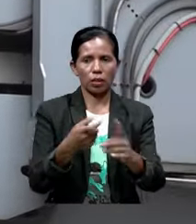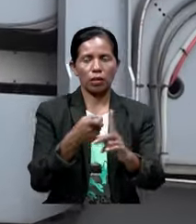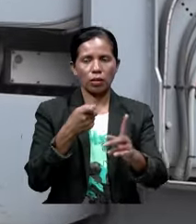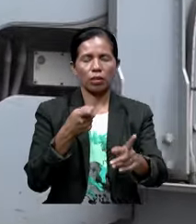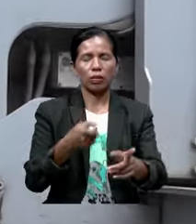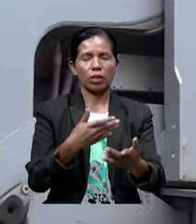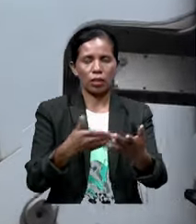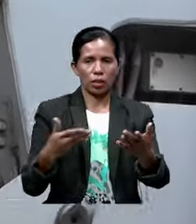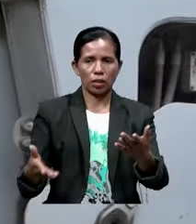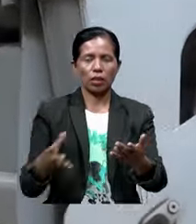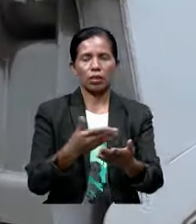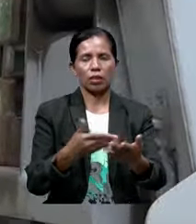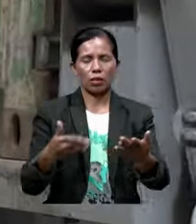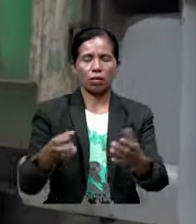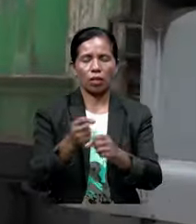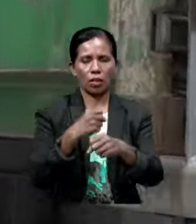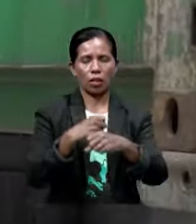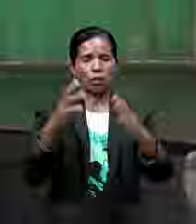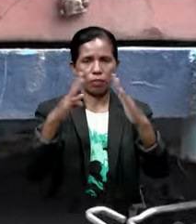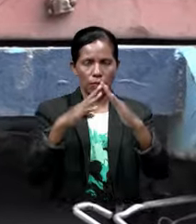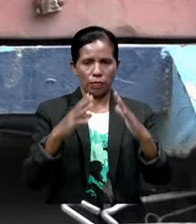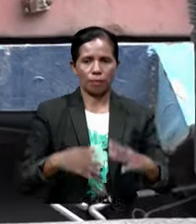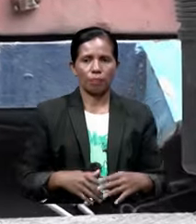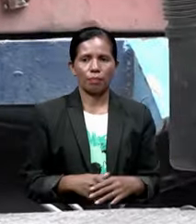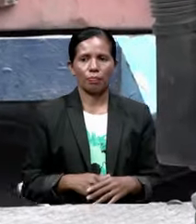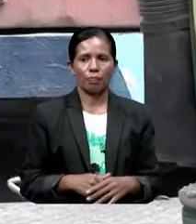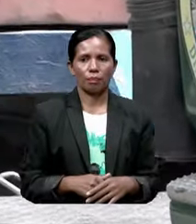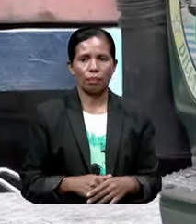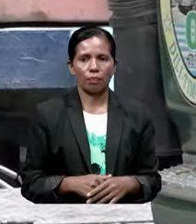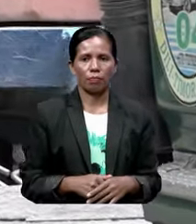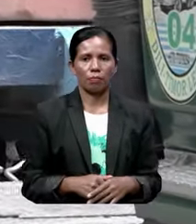necessidade básica no material construção. Romaldo Neves, Tito Silva, Ziemen.